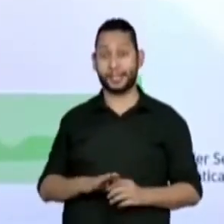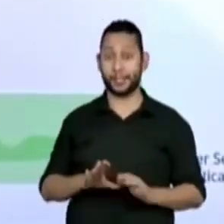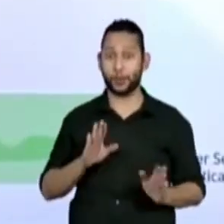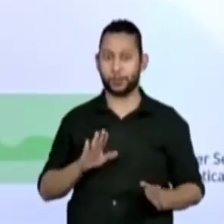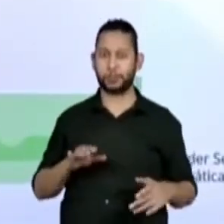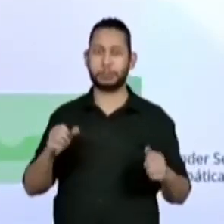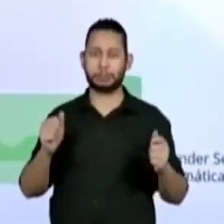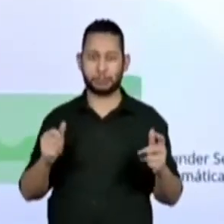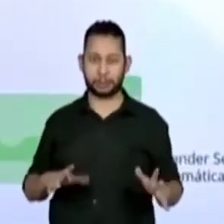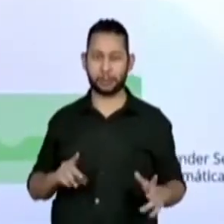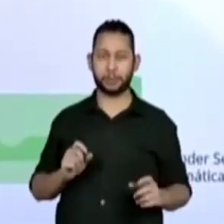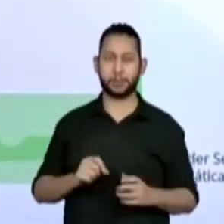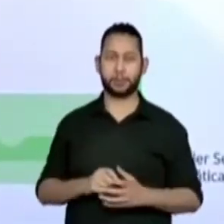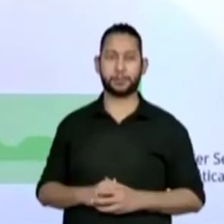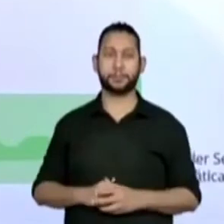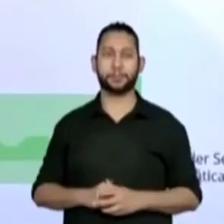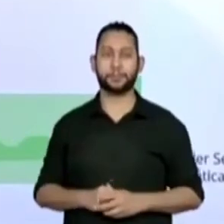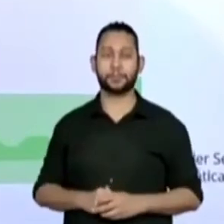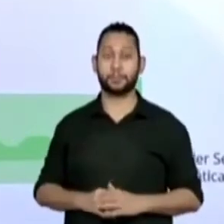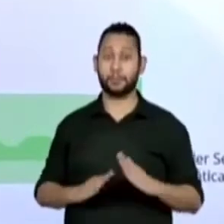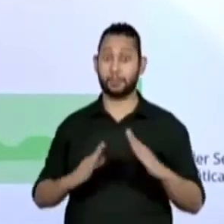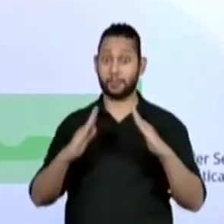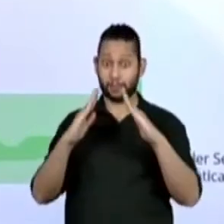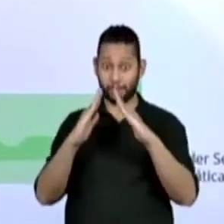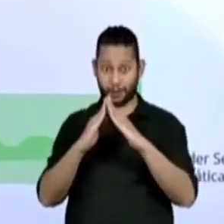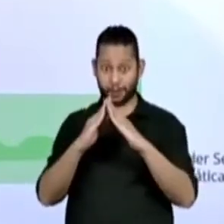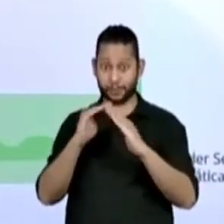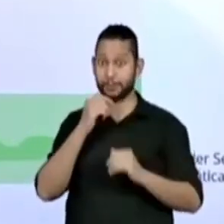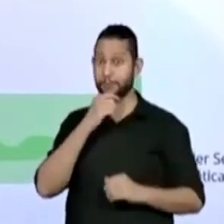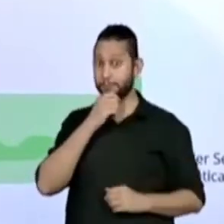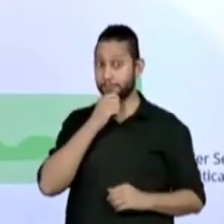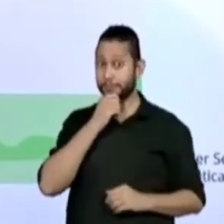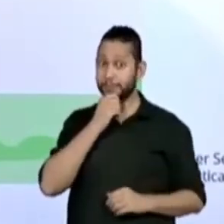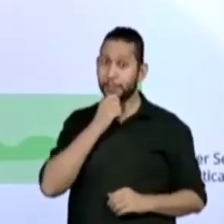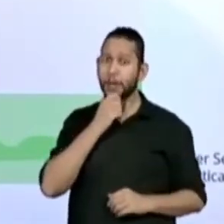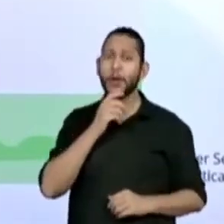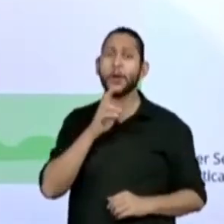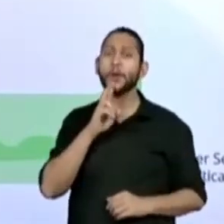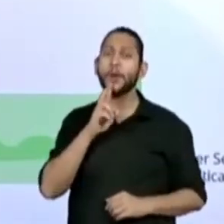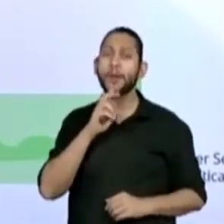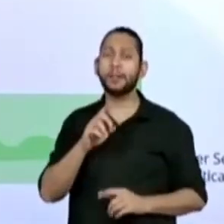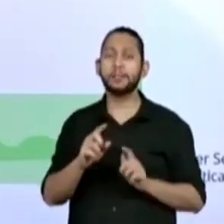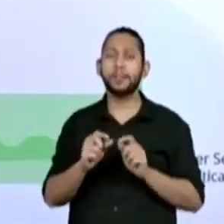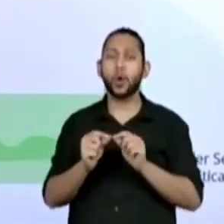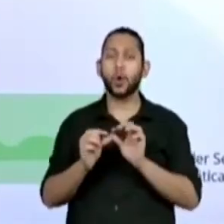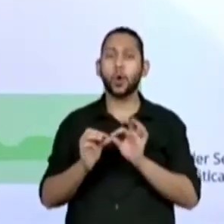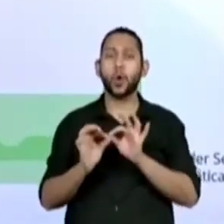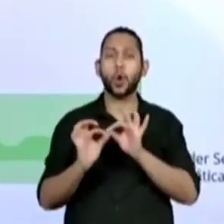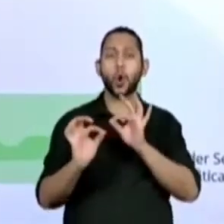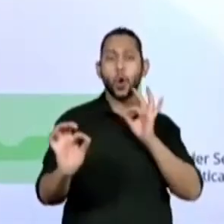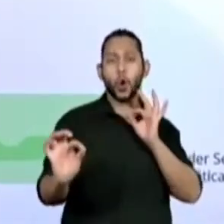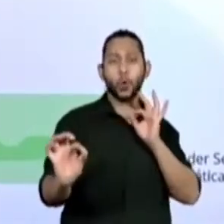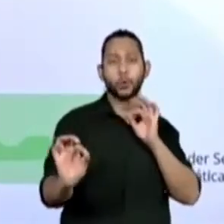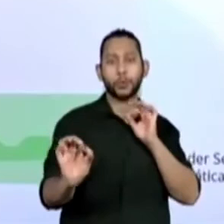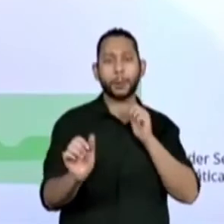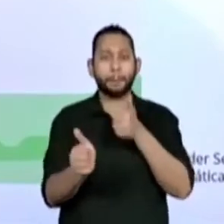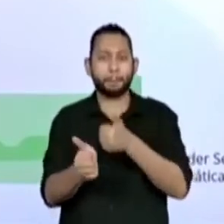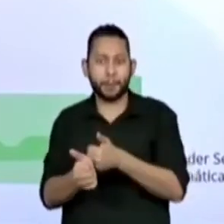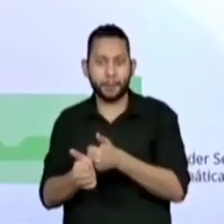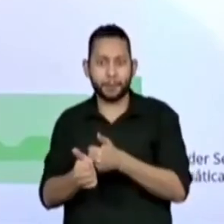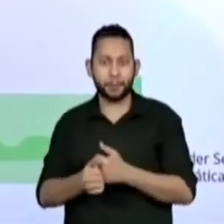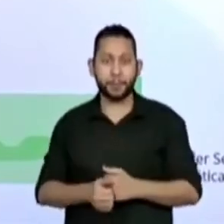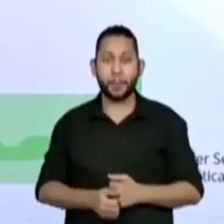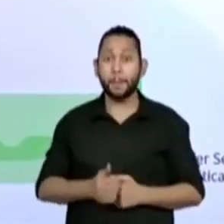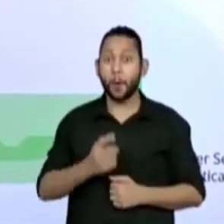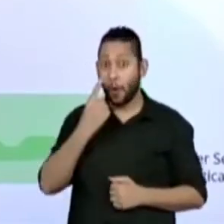lá. A casa, se a gente for falar de perspectiva, não sei se vocês já ouviram falar de perspectiva, porque